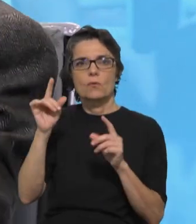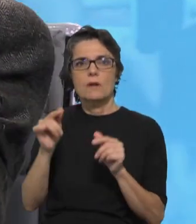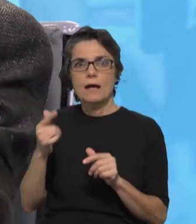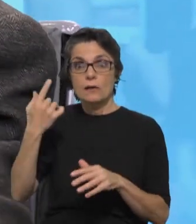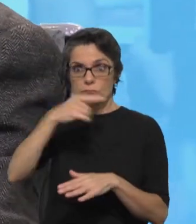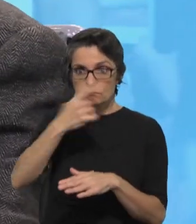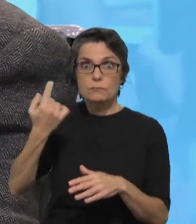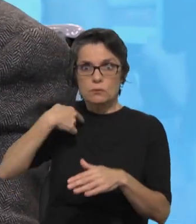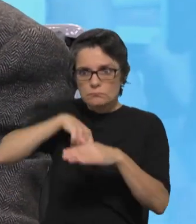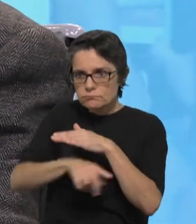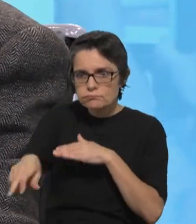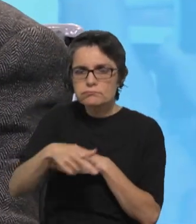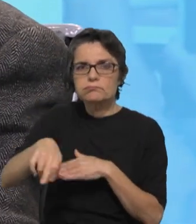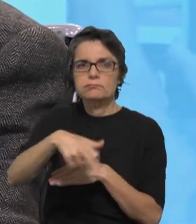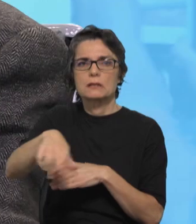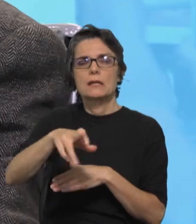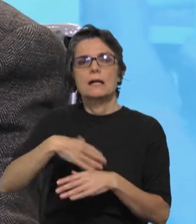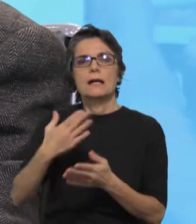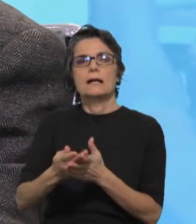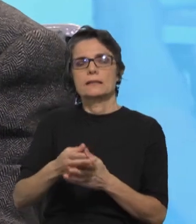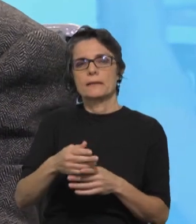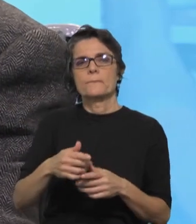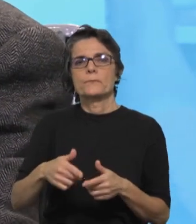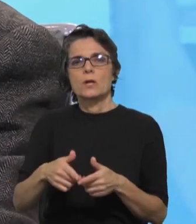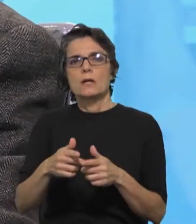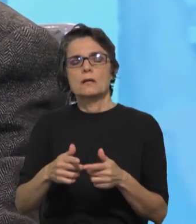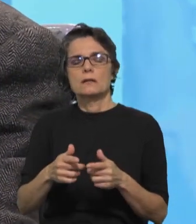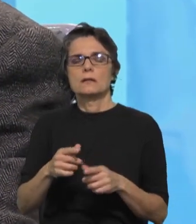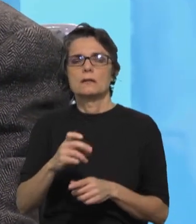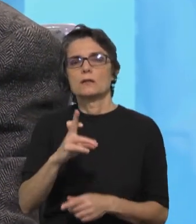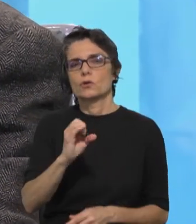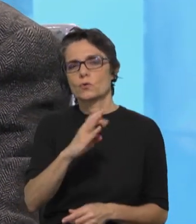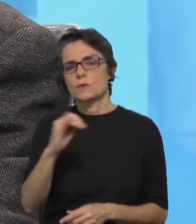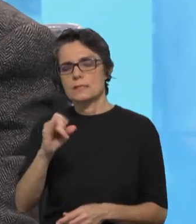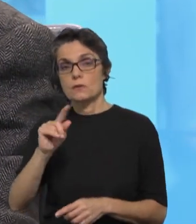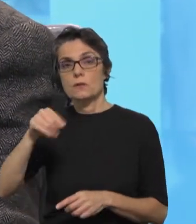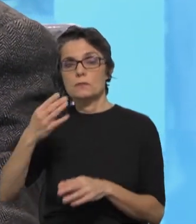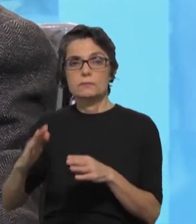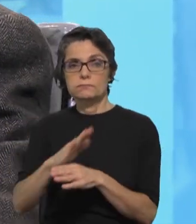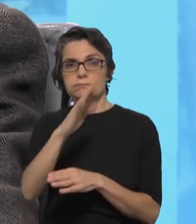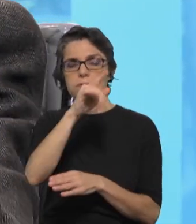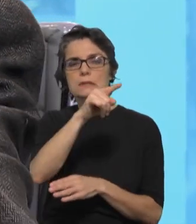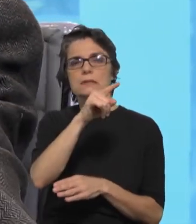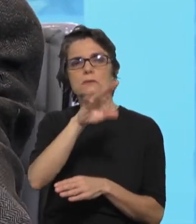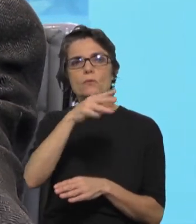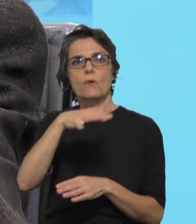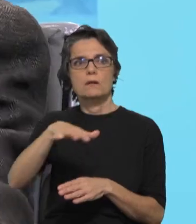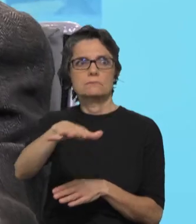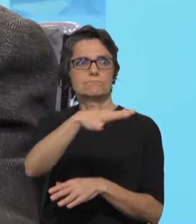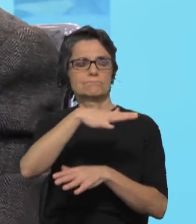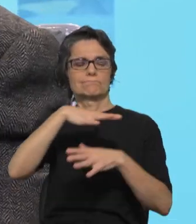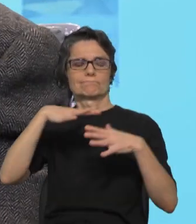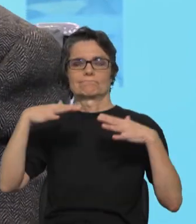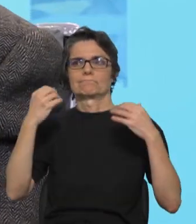desci, fui ao Rossio e subi para o Largo do Carmo. E quando lá cheguei, estava aquilo